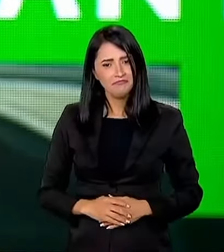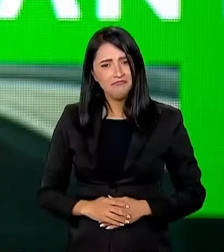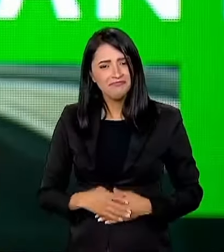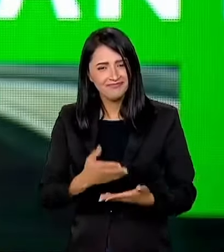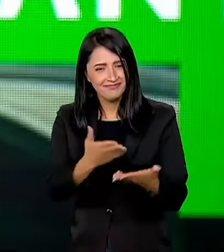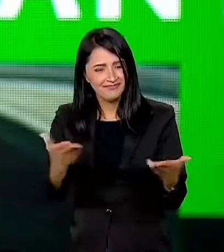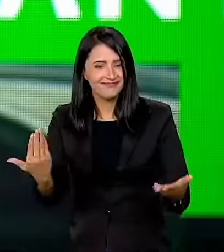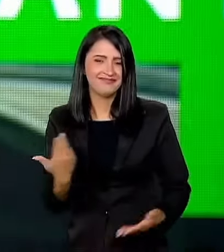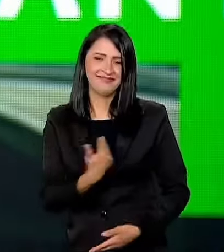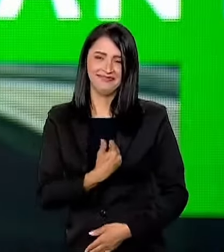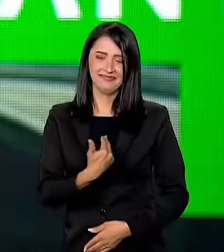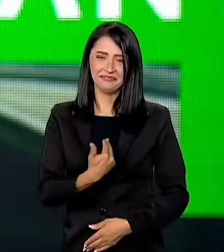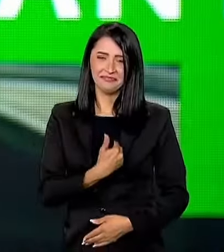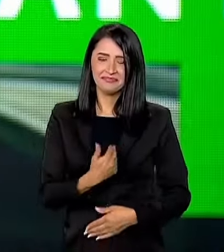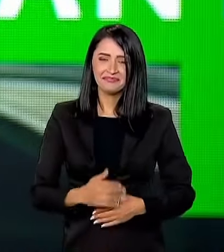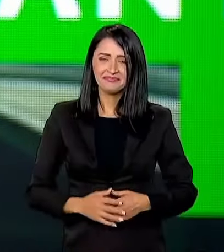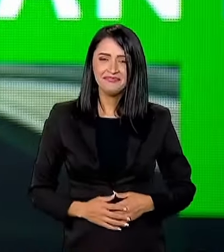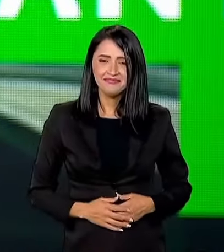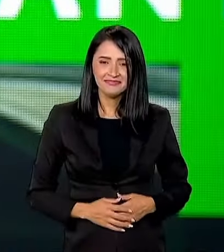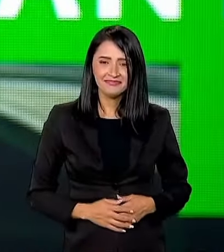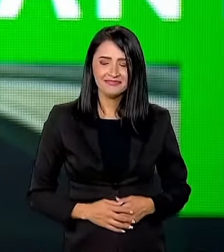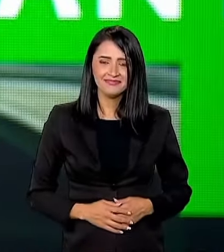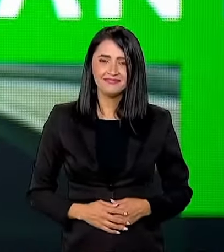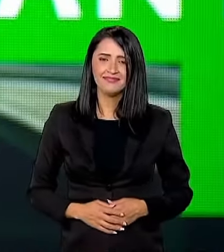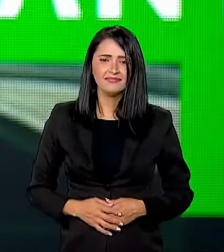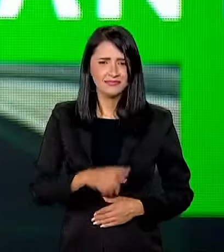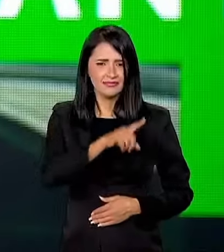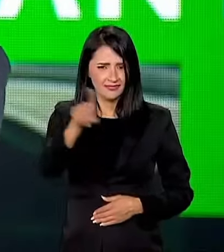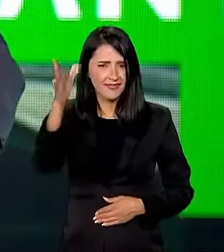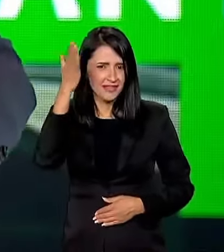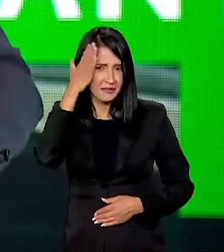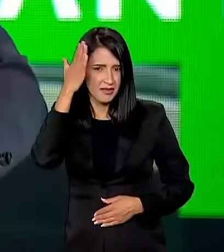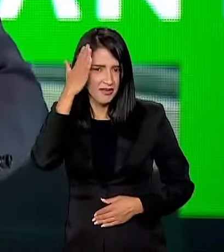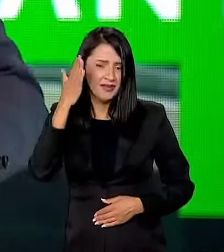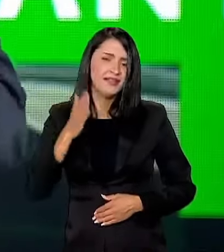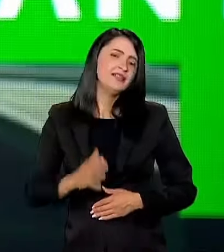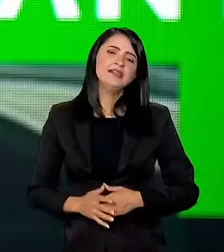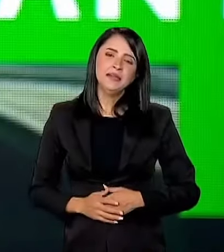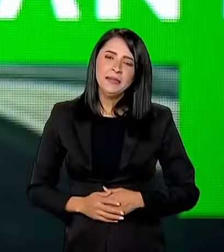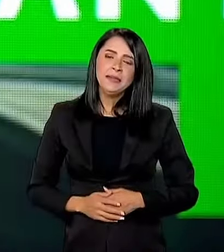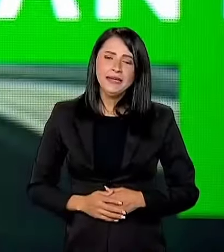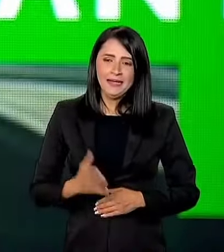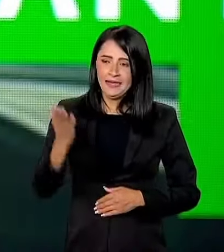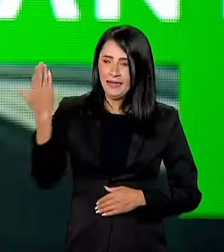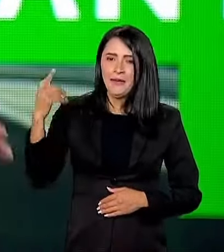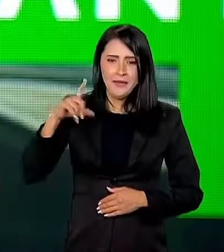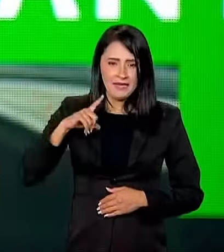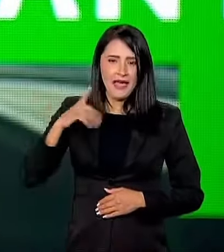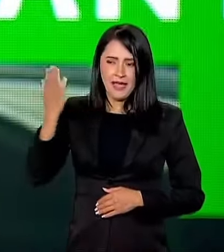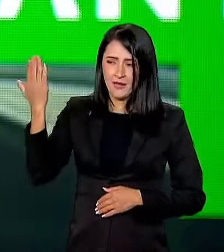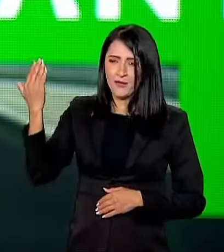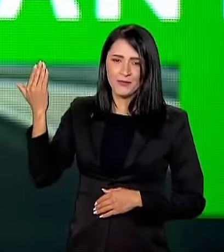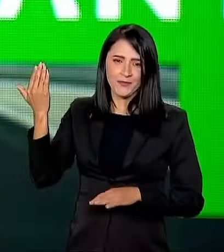Companheiros e companheiras, vocês sabiam que quando nós deixamos a presidência